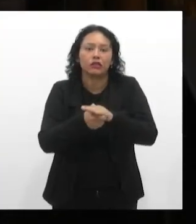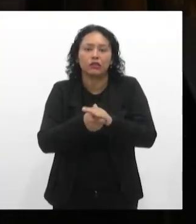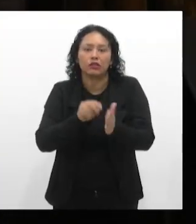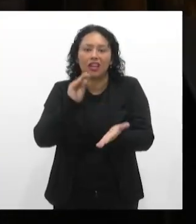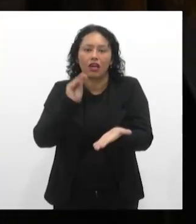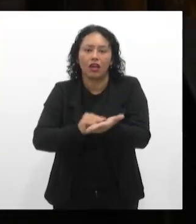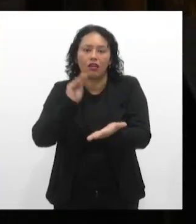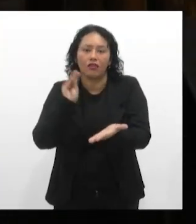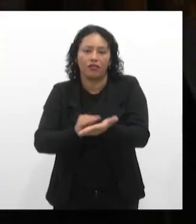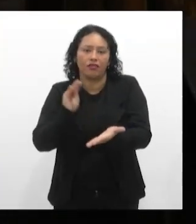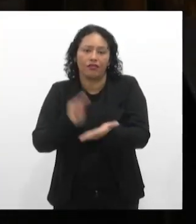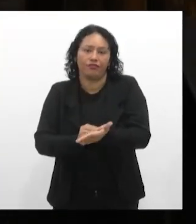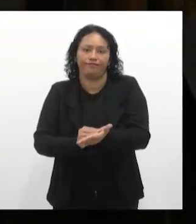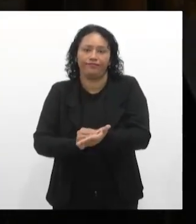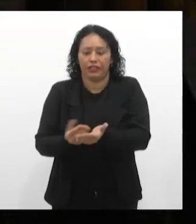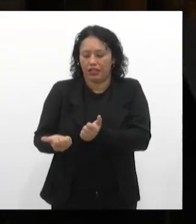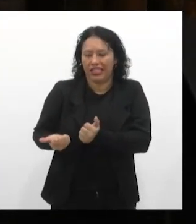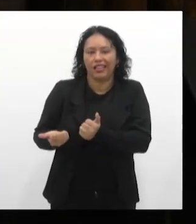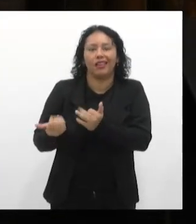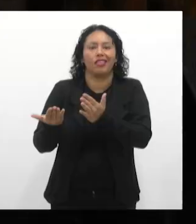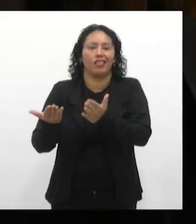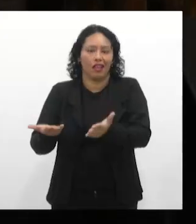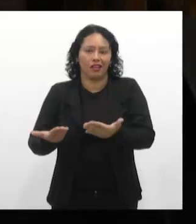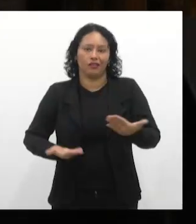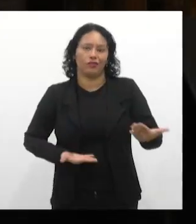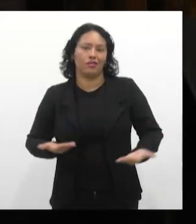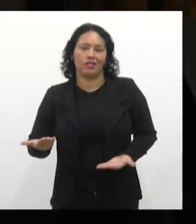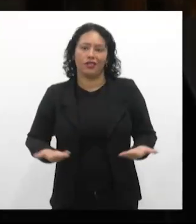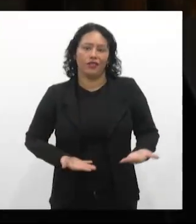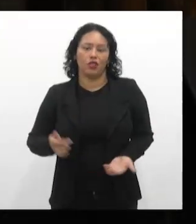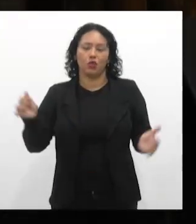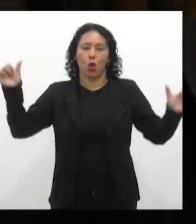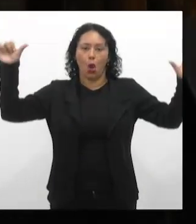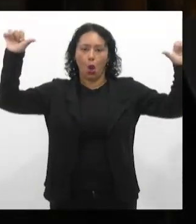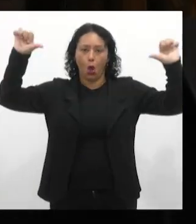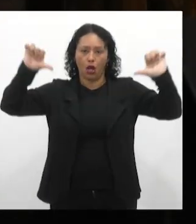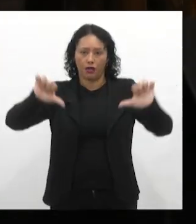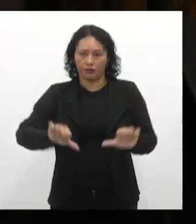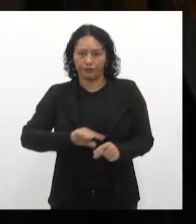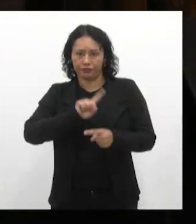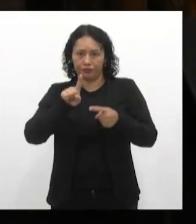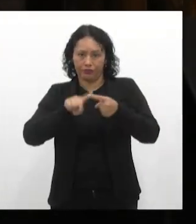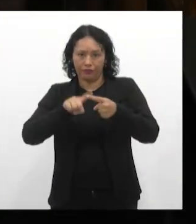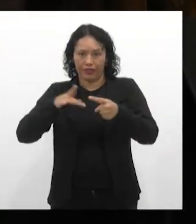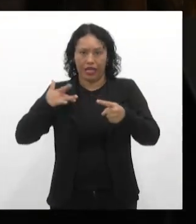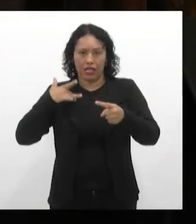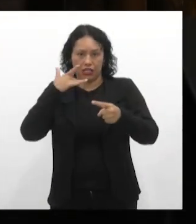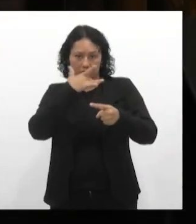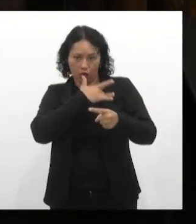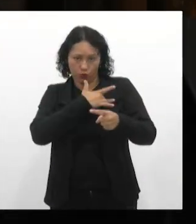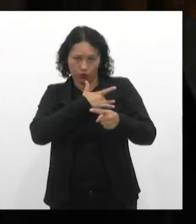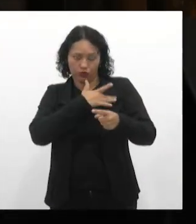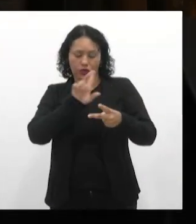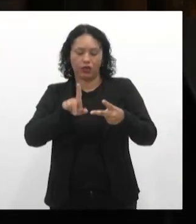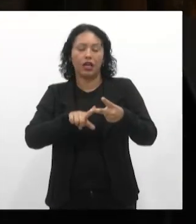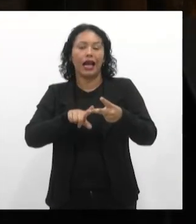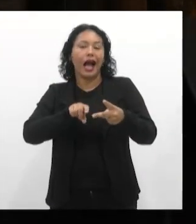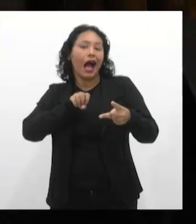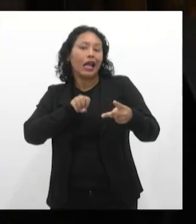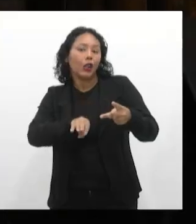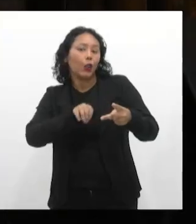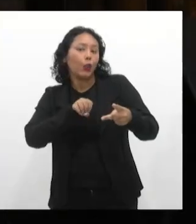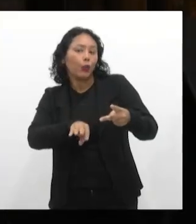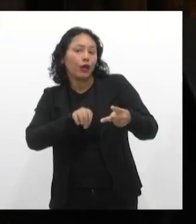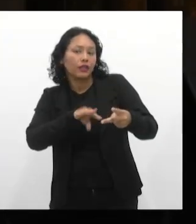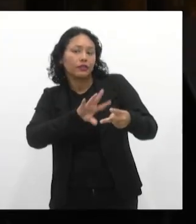péssima qualidade, que é a saúde, a